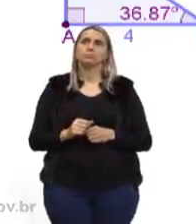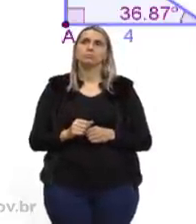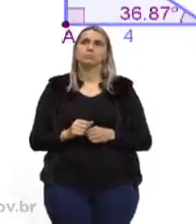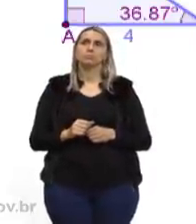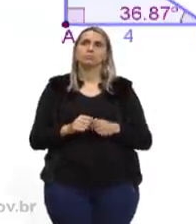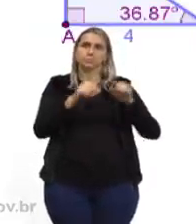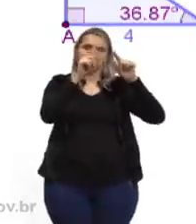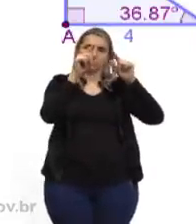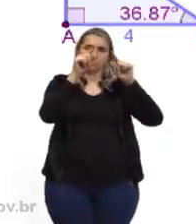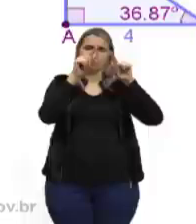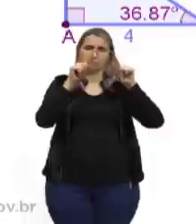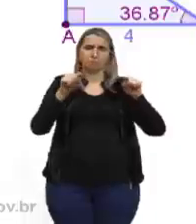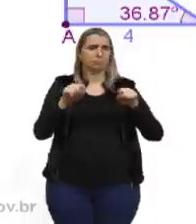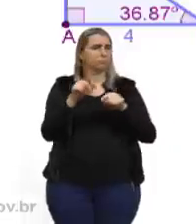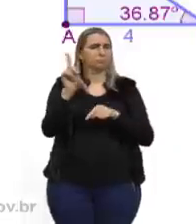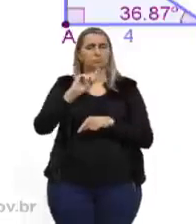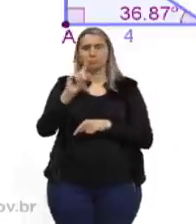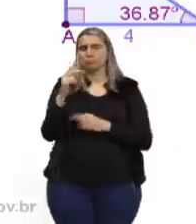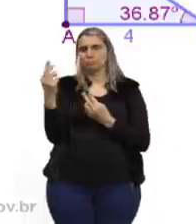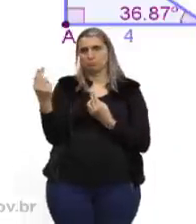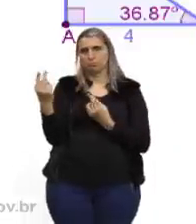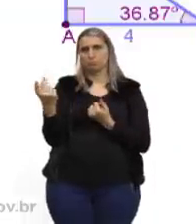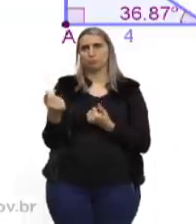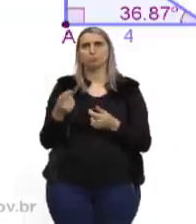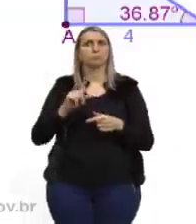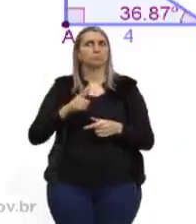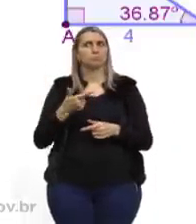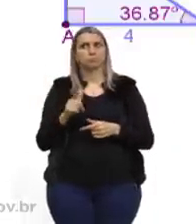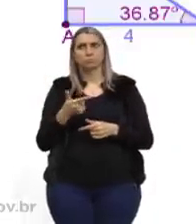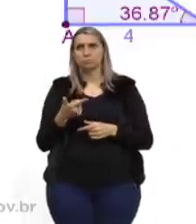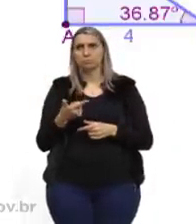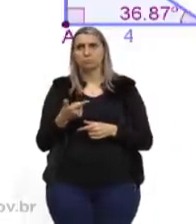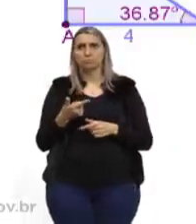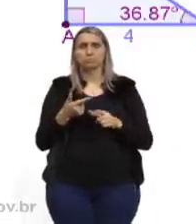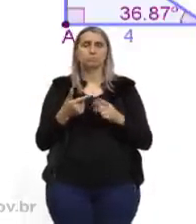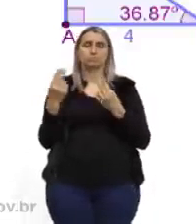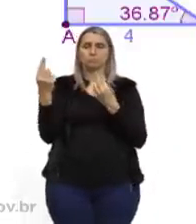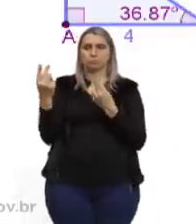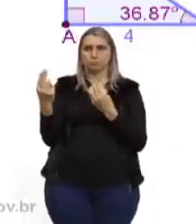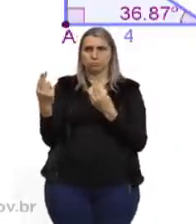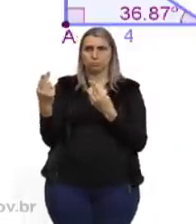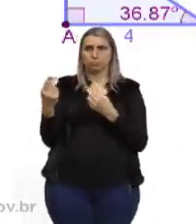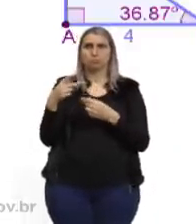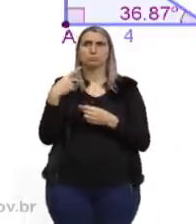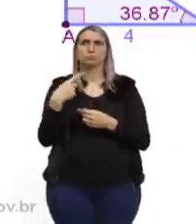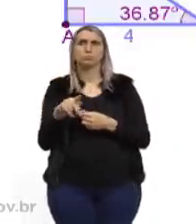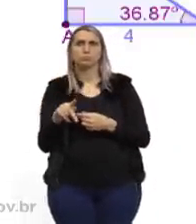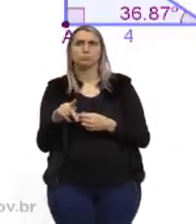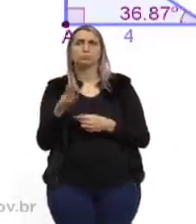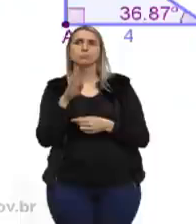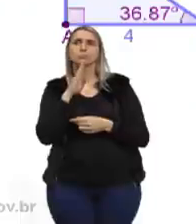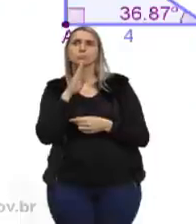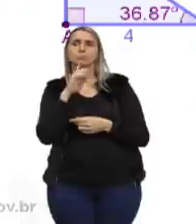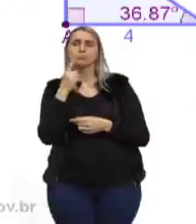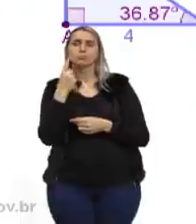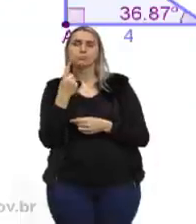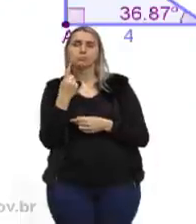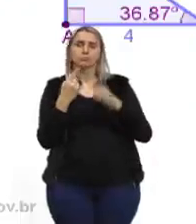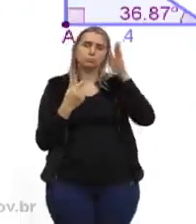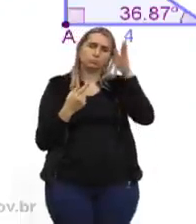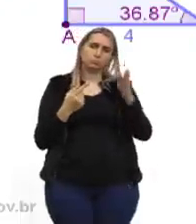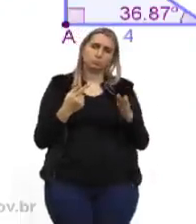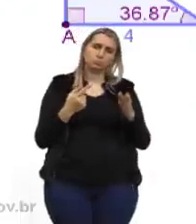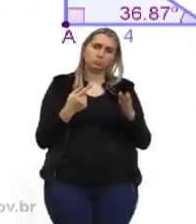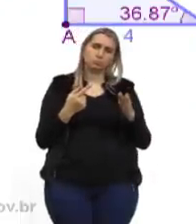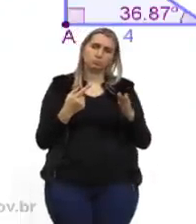os triângulos não são semelhantes, pois não existe caso de semelhança para quando se conhece apenas um lado e um